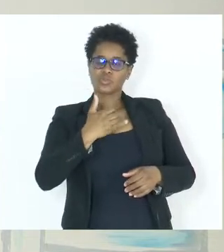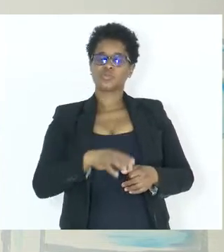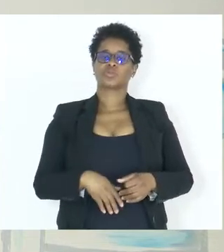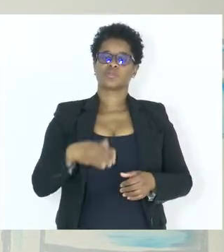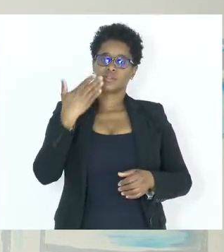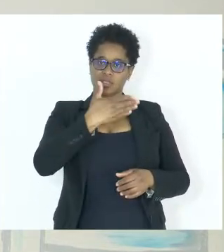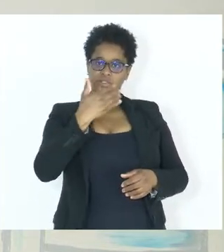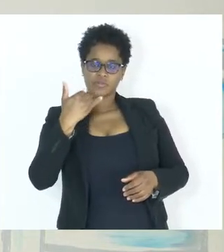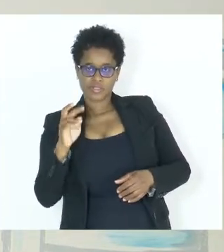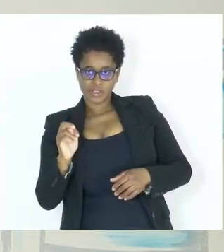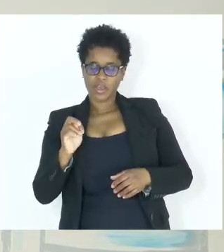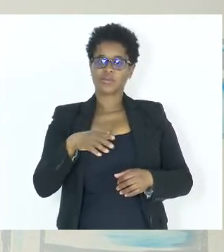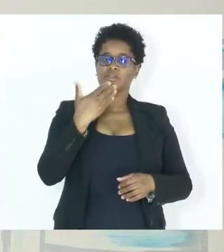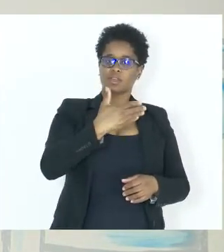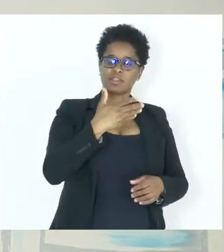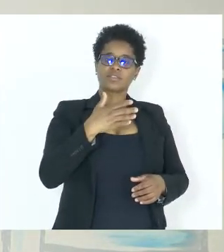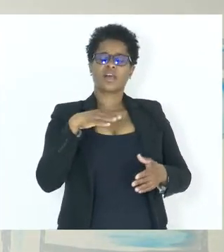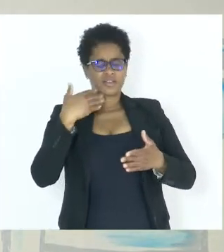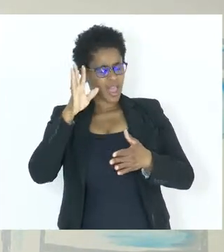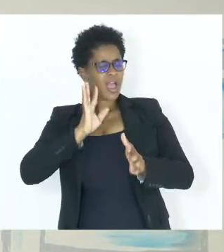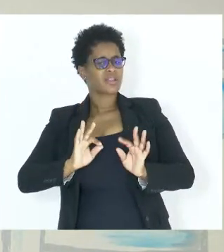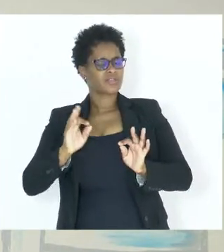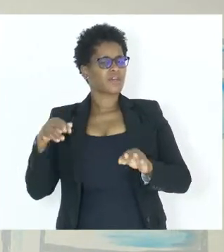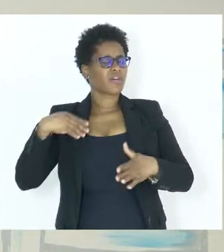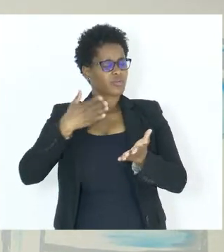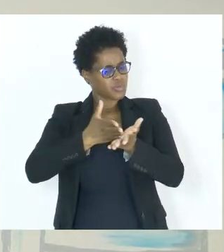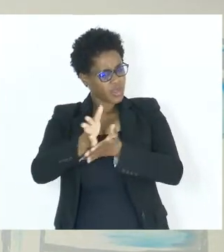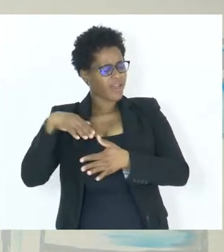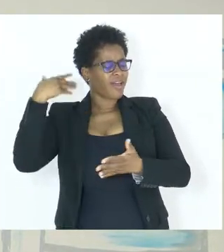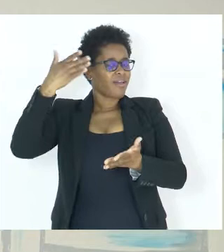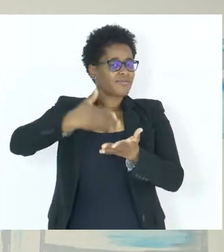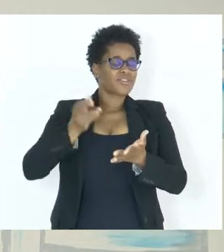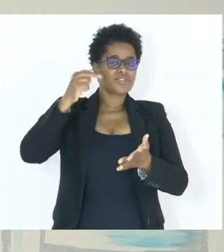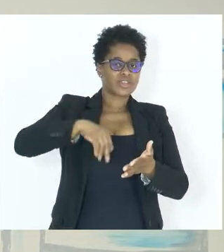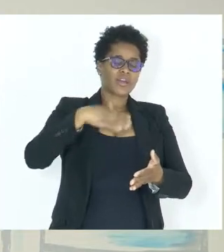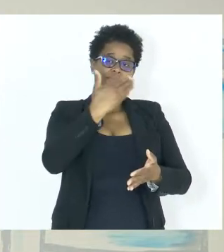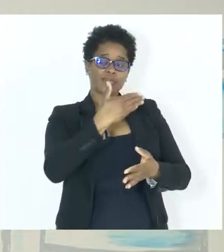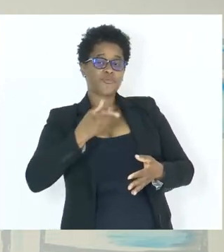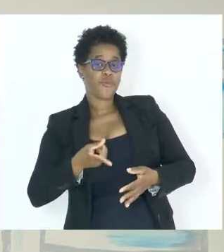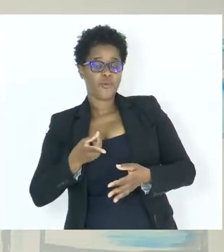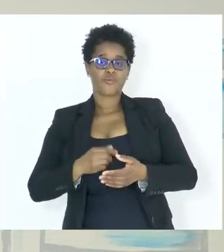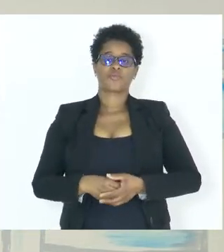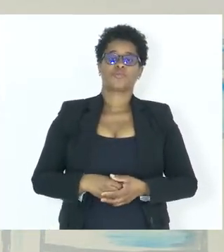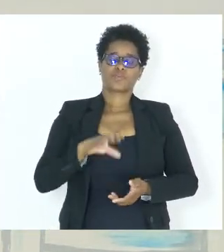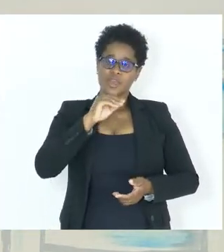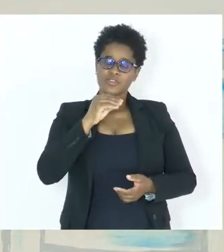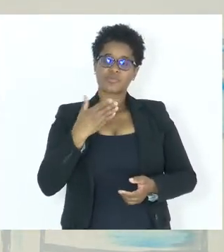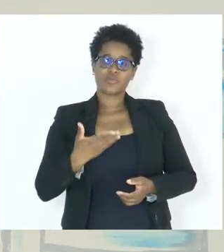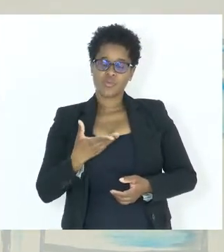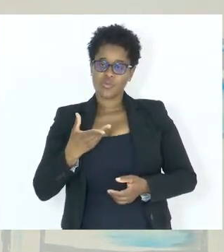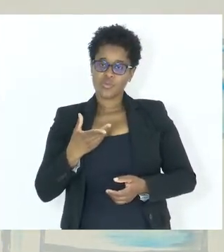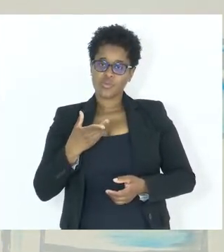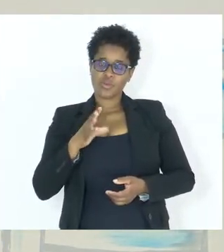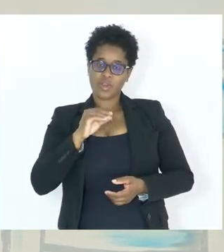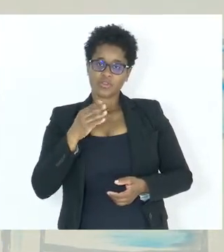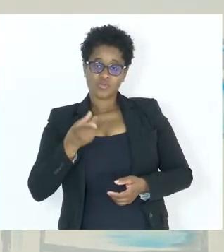12º, 13º, assim vamos até chegar no 19º. Depois do 19º, qual